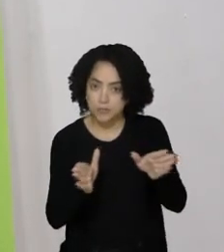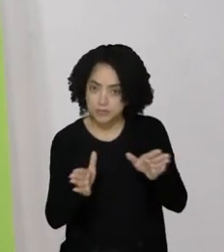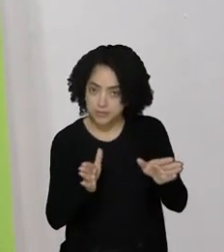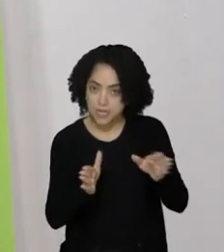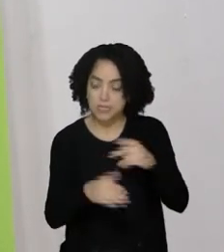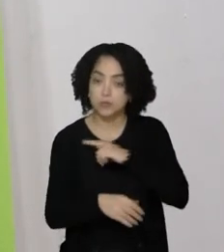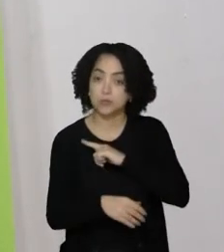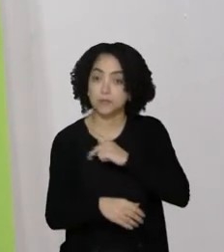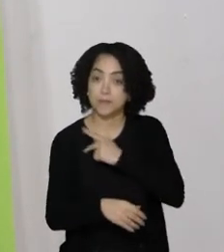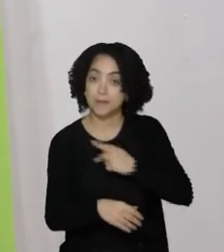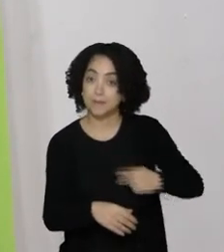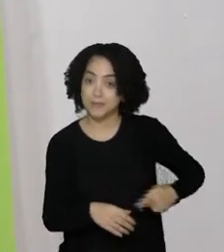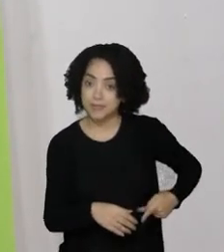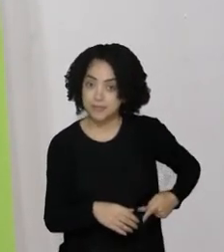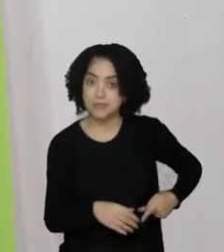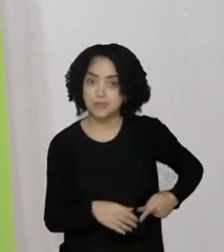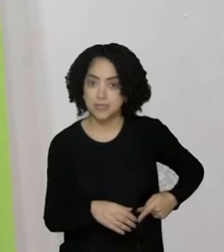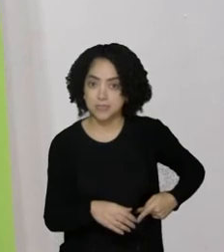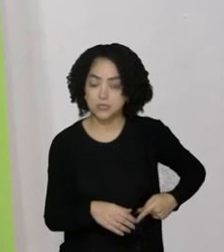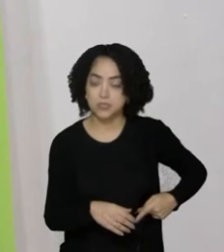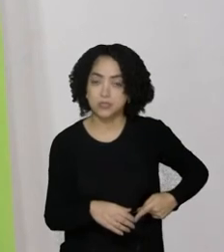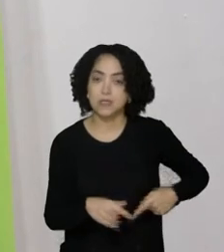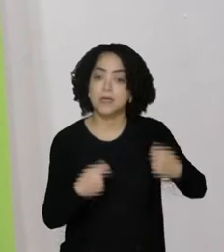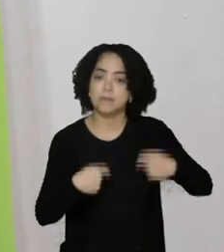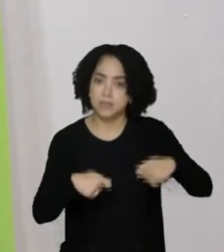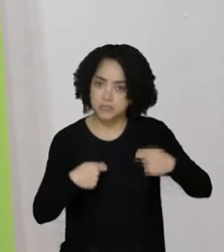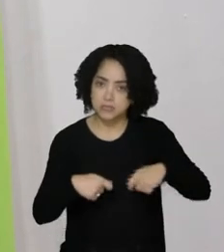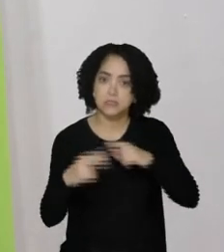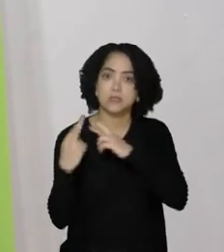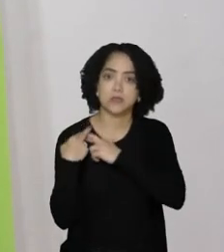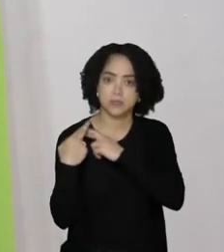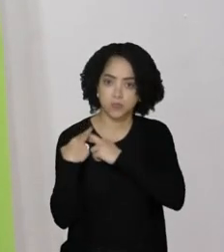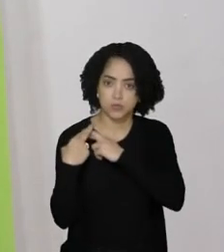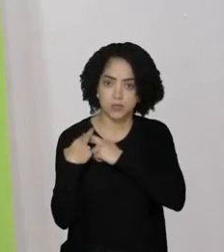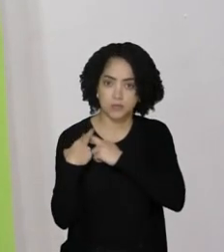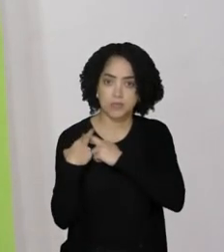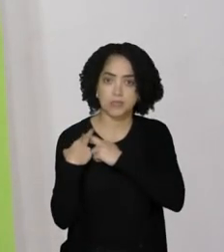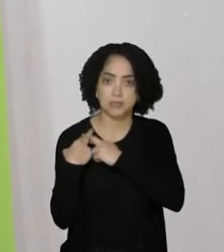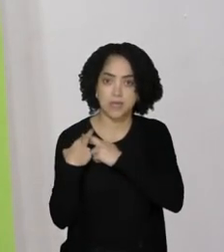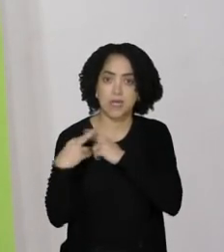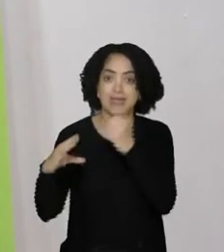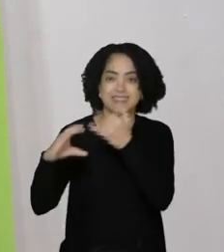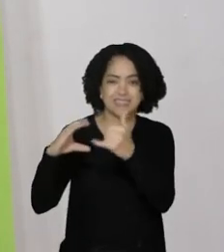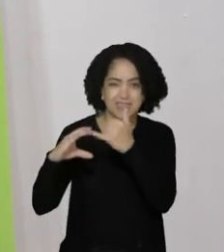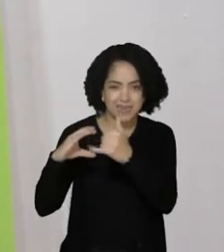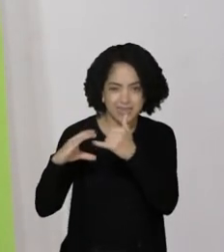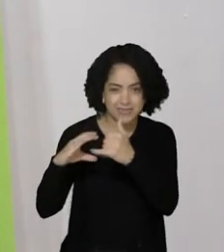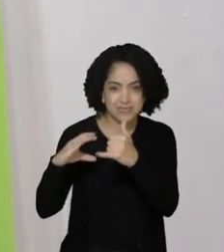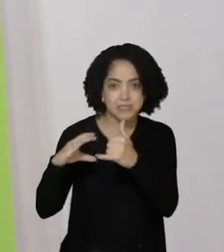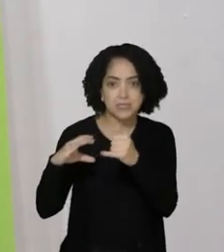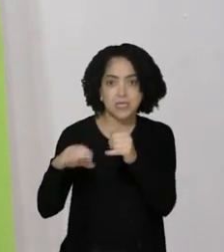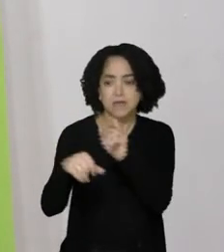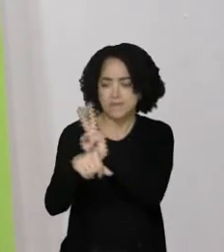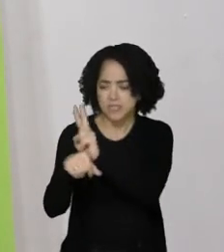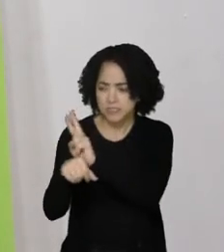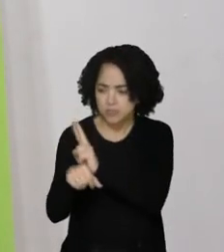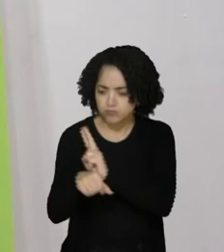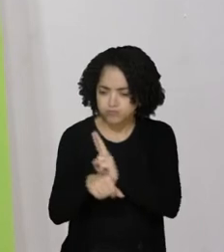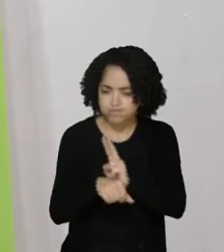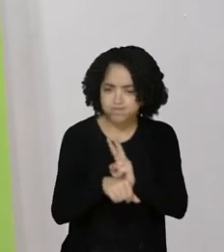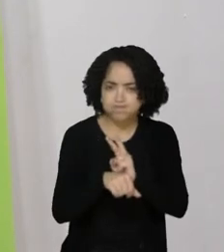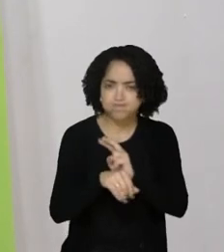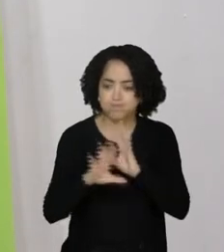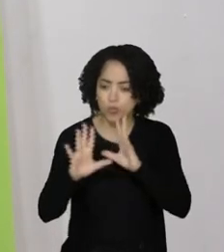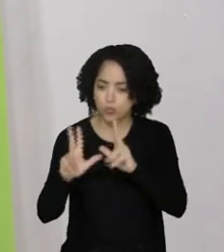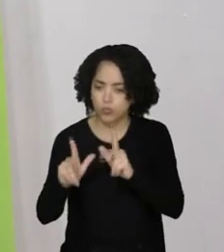senhores deputados nós temos a obrigação de passar Celeste que ela limpou a Celesc